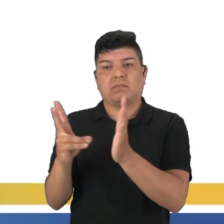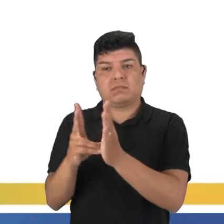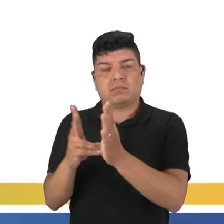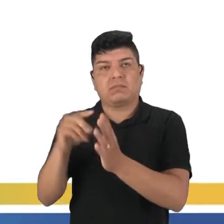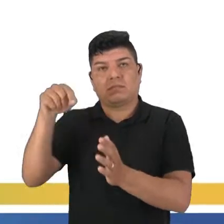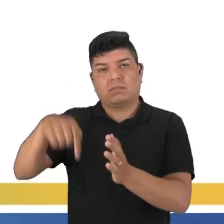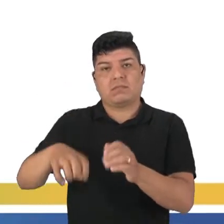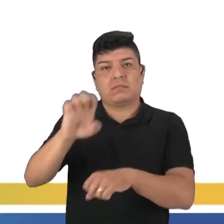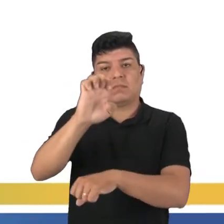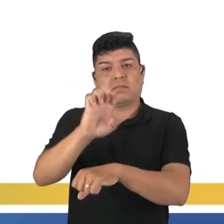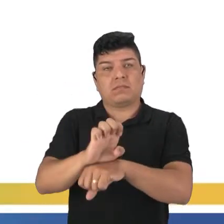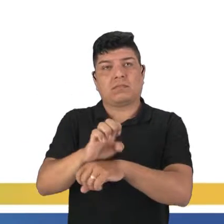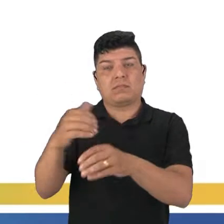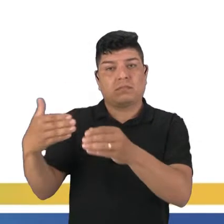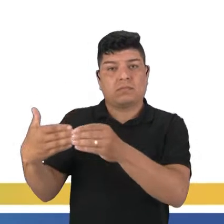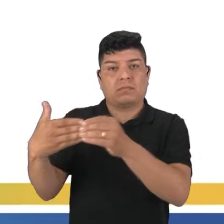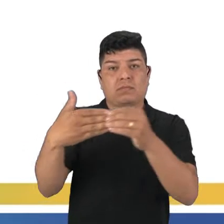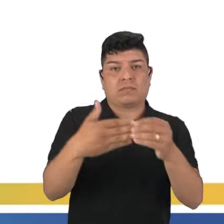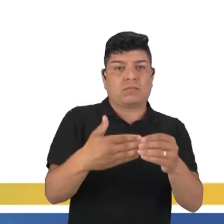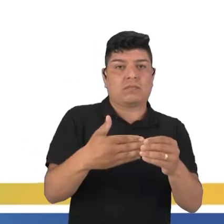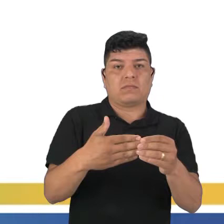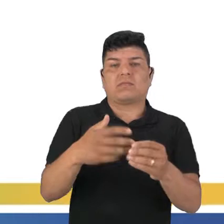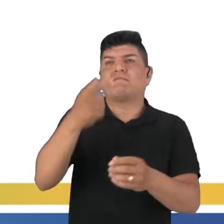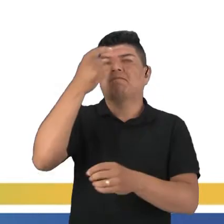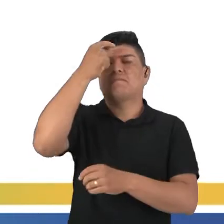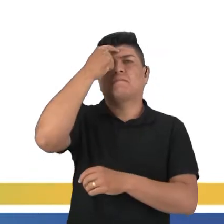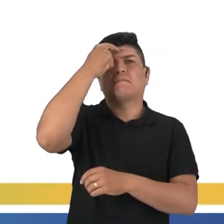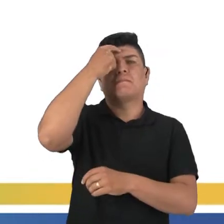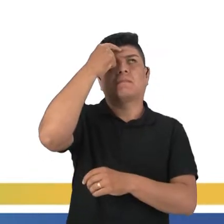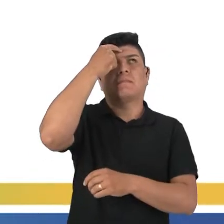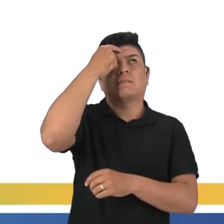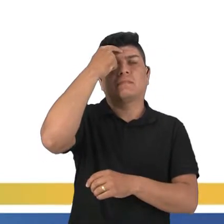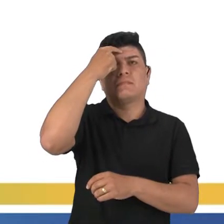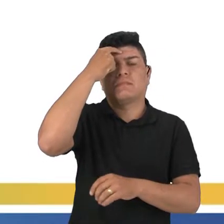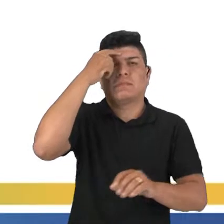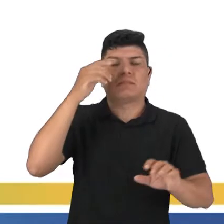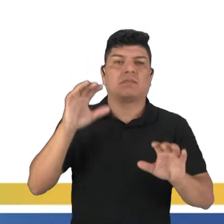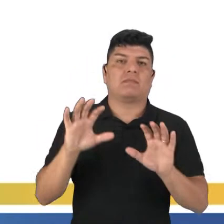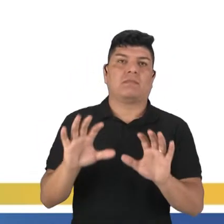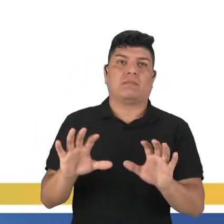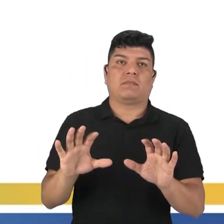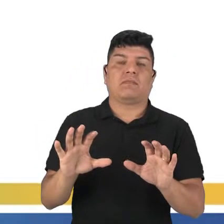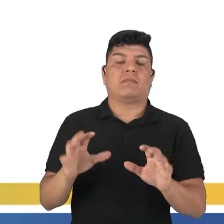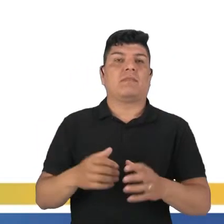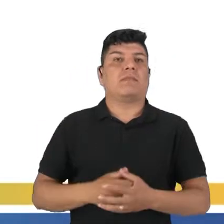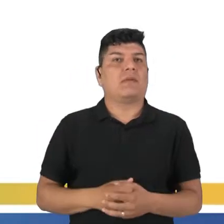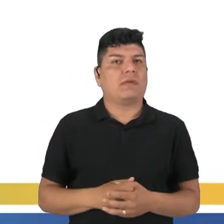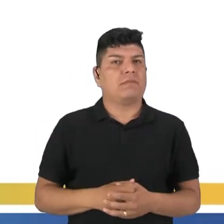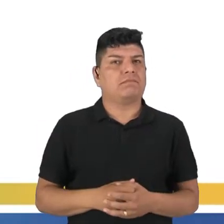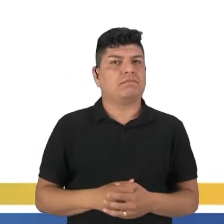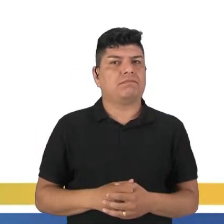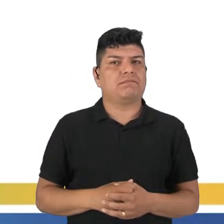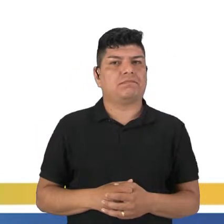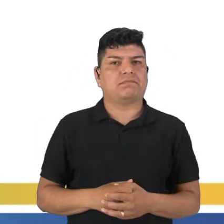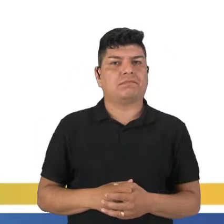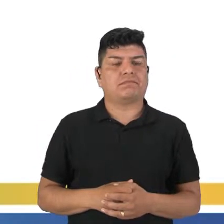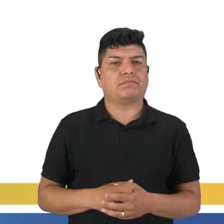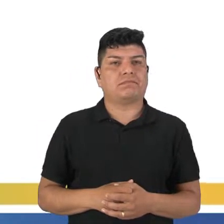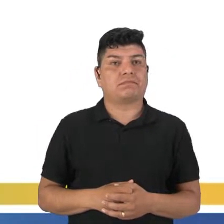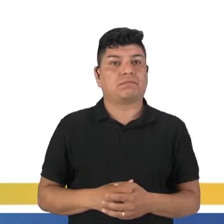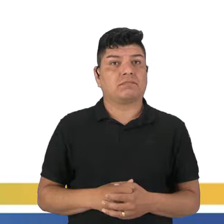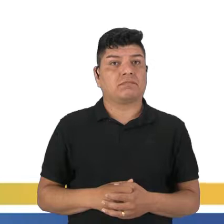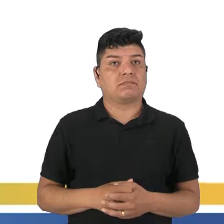tá? E aí eu trouxe ela justamente para a gente pensar, essa questão de que por serem